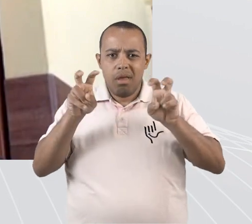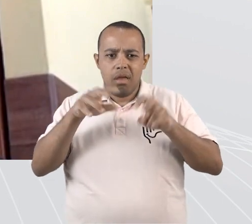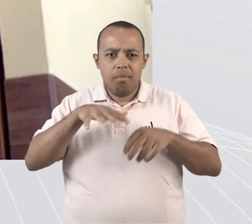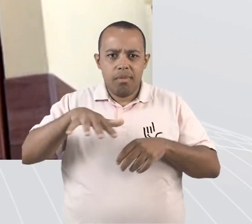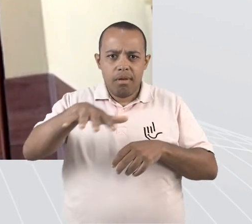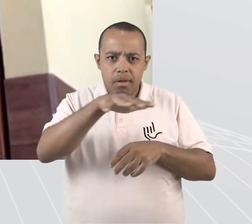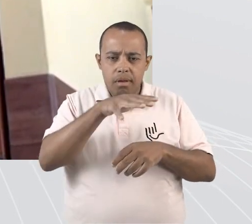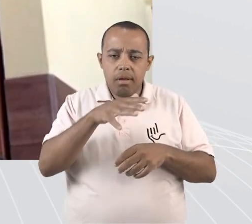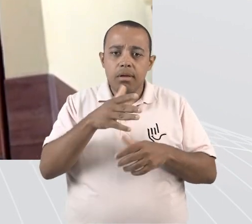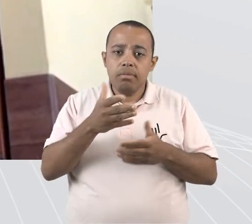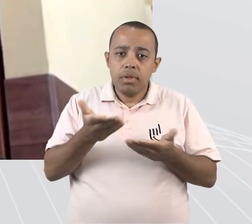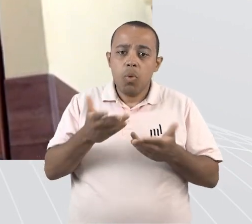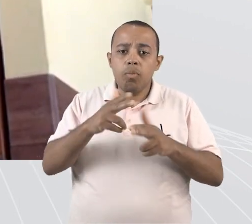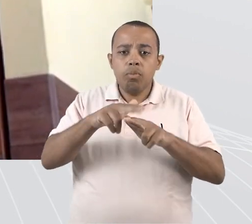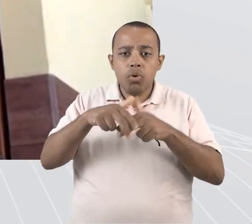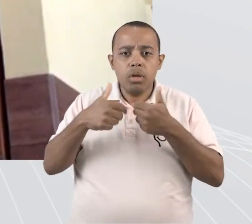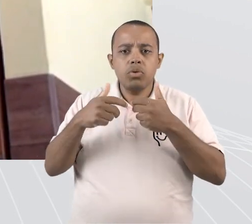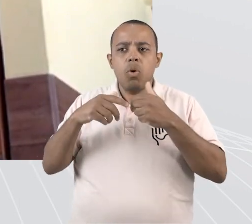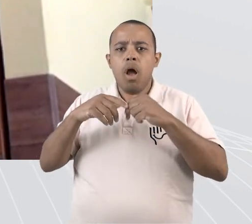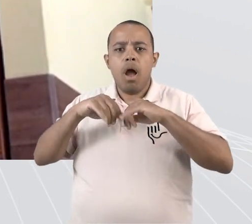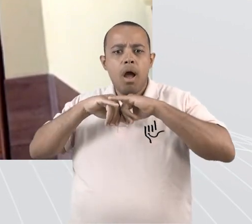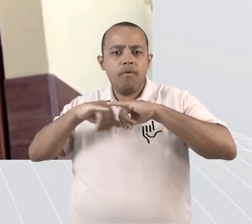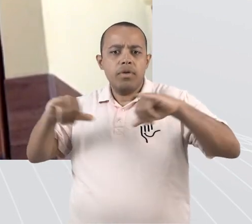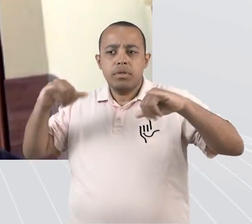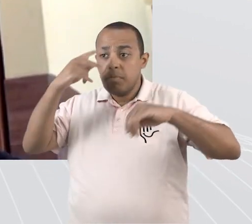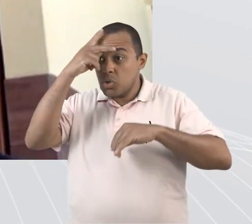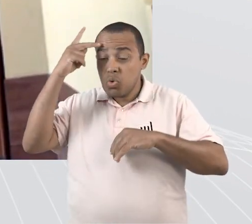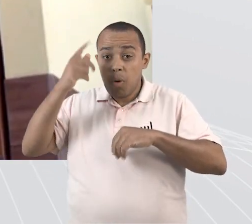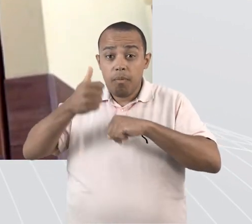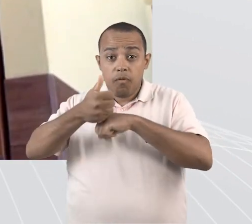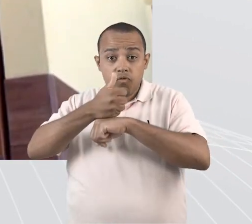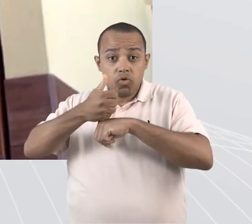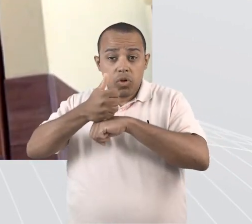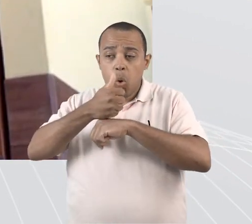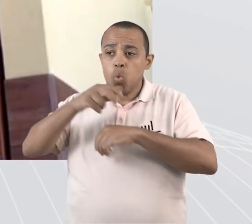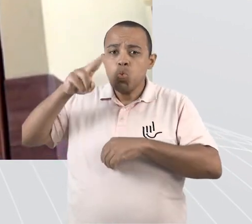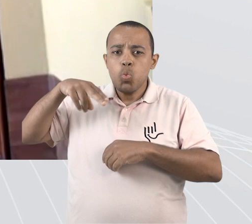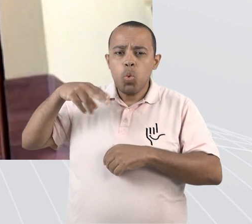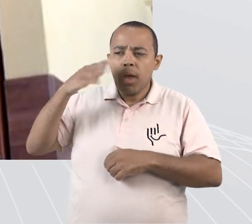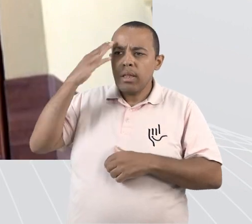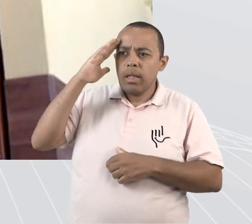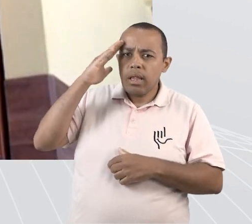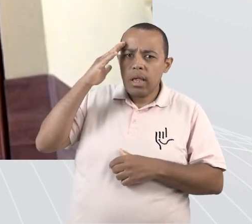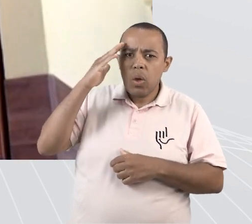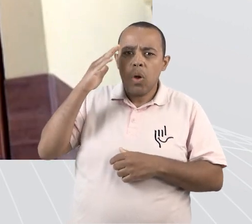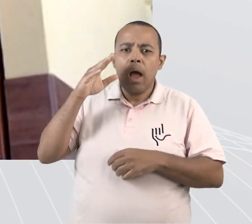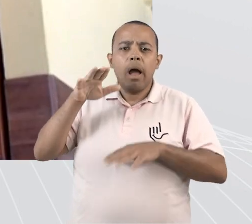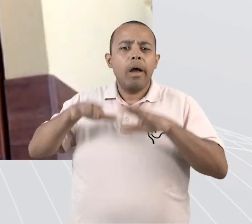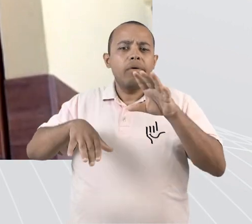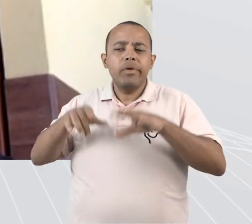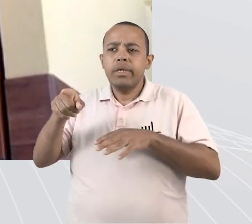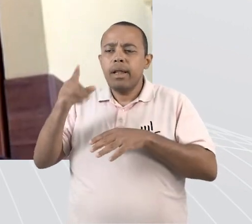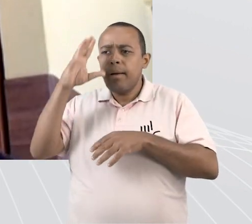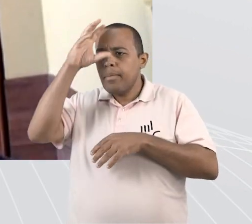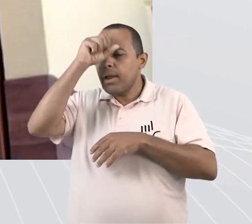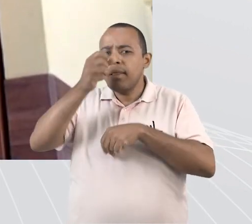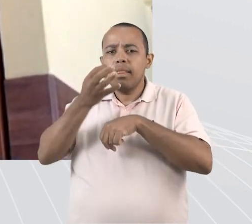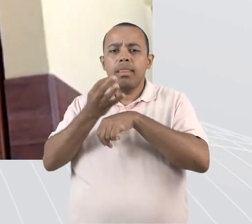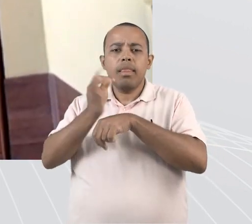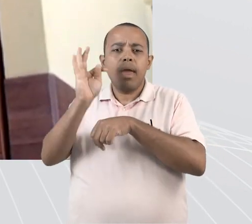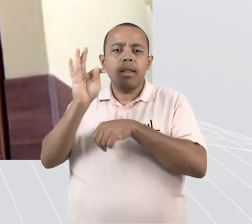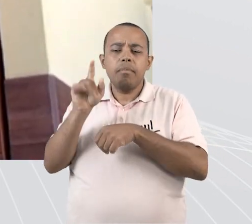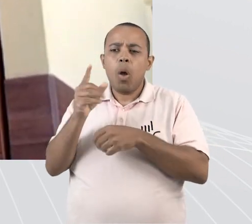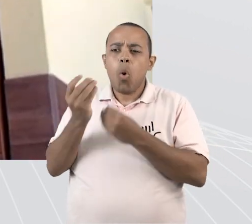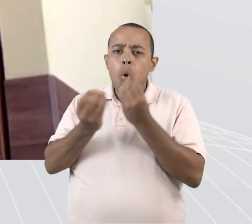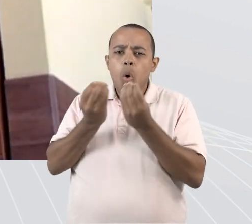Darwin Day também ele é aberto para profissionais que nunca tiveram oportunidade de entender coisas que eles aprendem só a técnica,